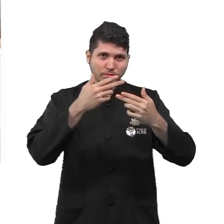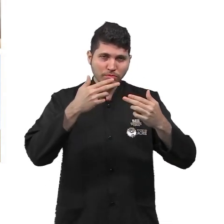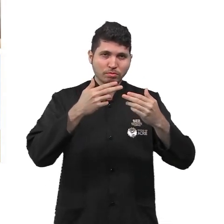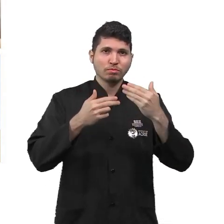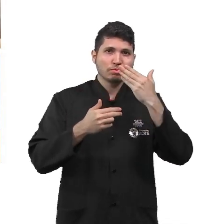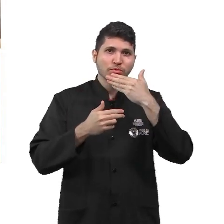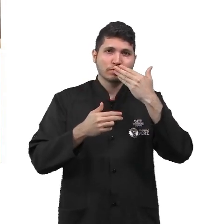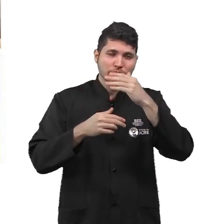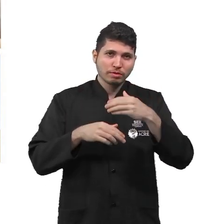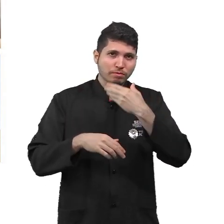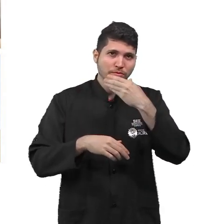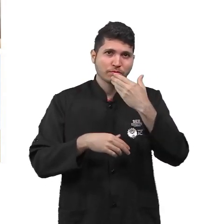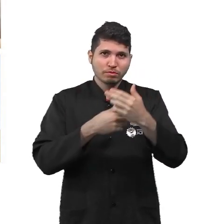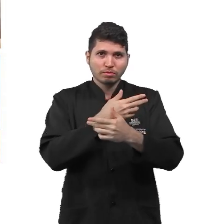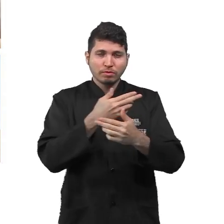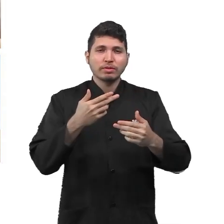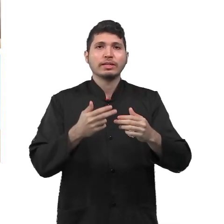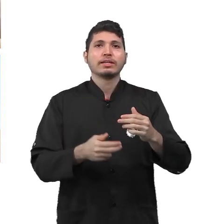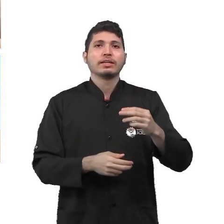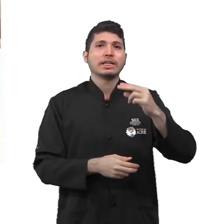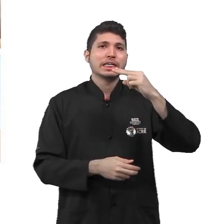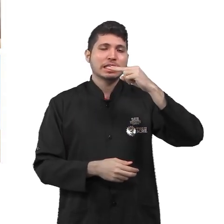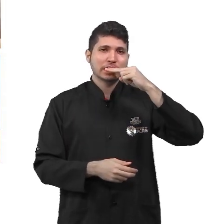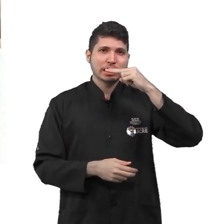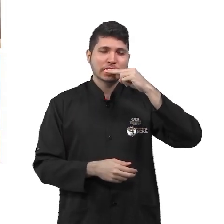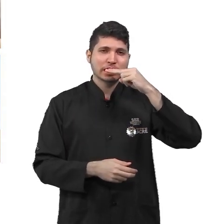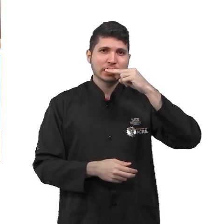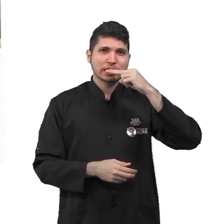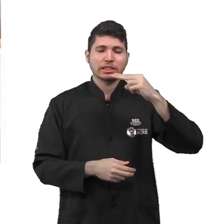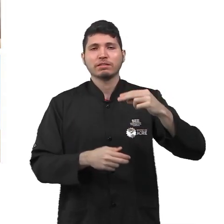a cana-de-açúcar, ela é